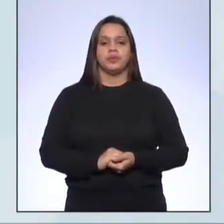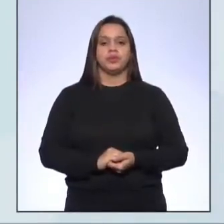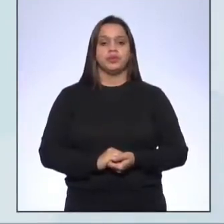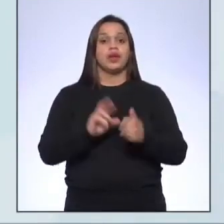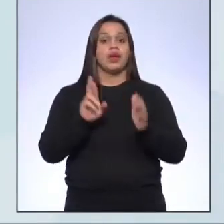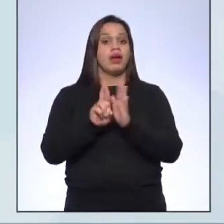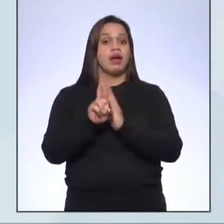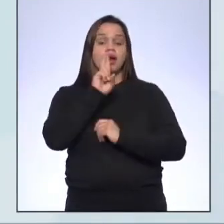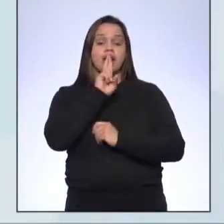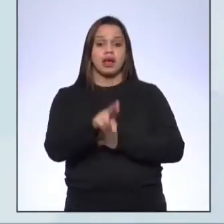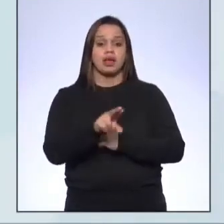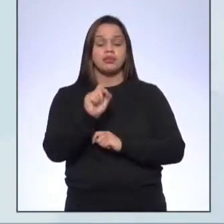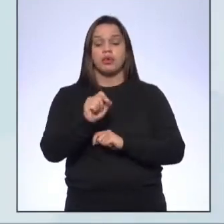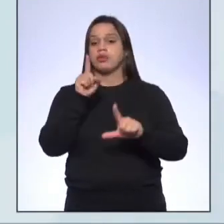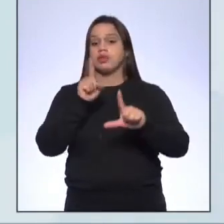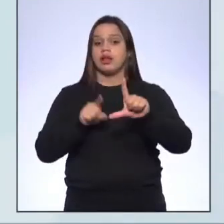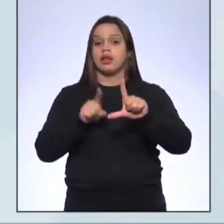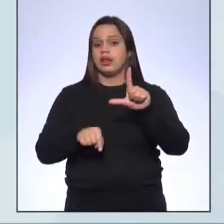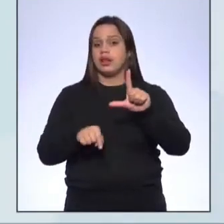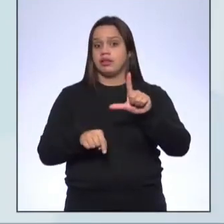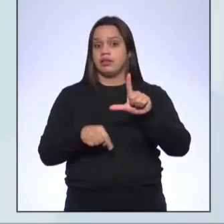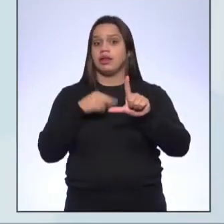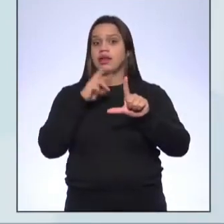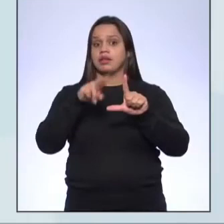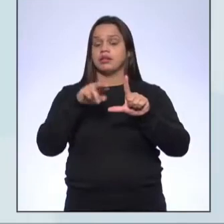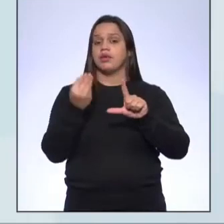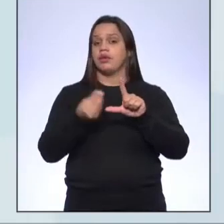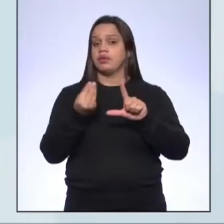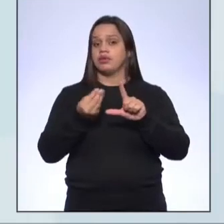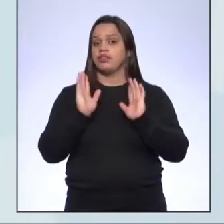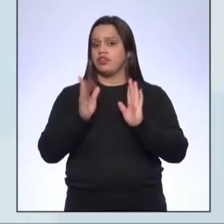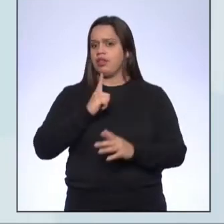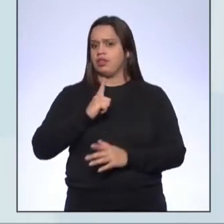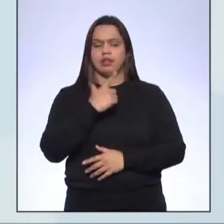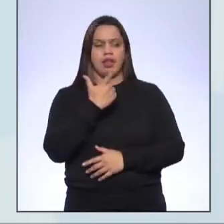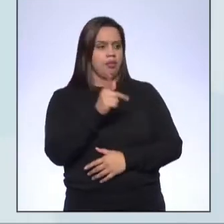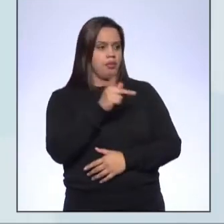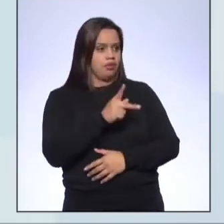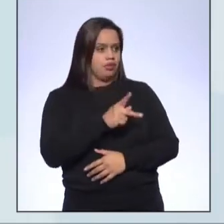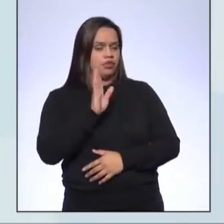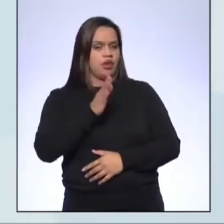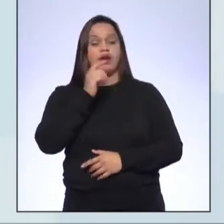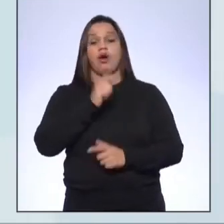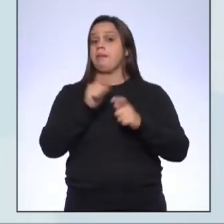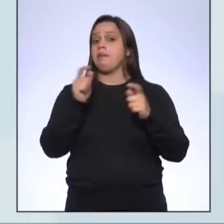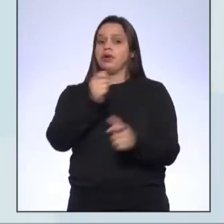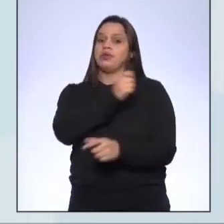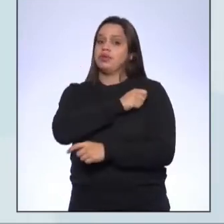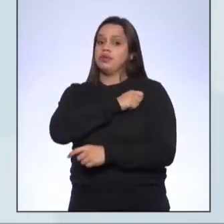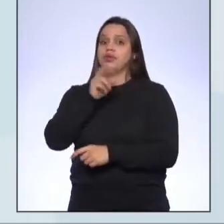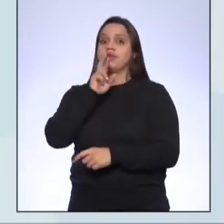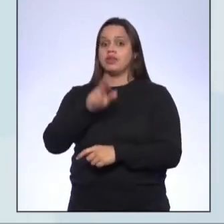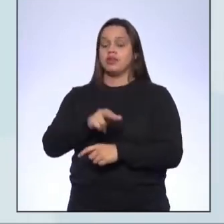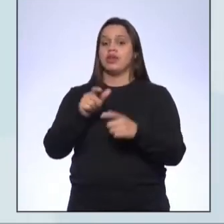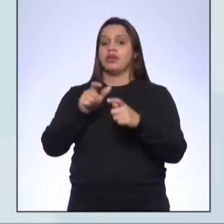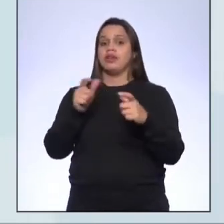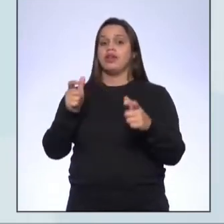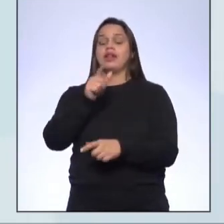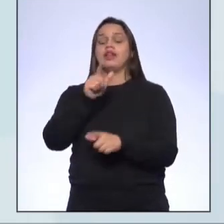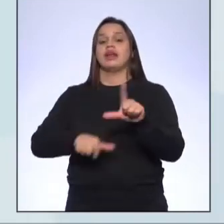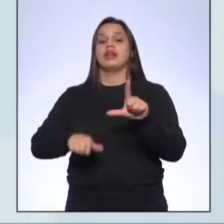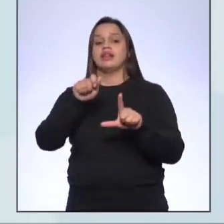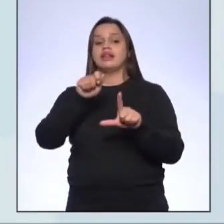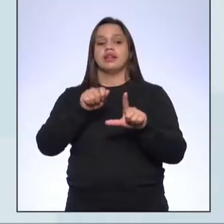é a resposta? Qual é a letra da pergunta 1? Já temos respostas, teacher? Sim, a maioria esmagadora respondeu 1A.